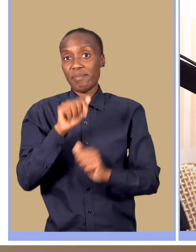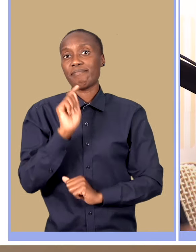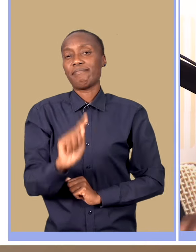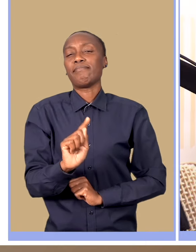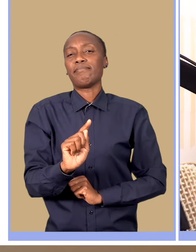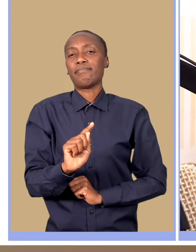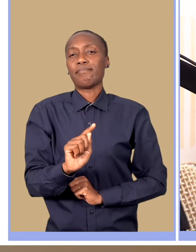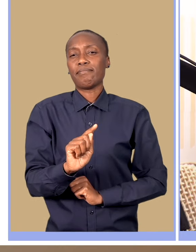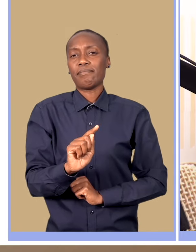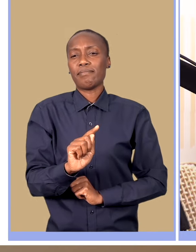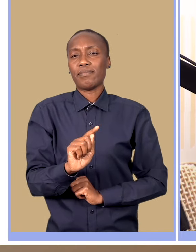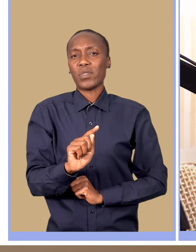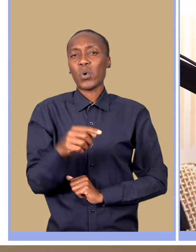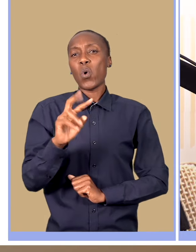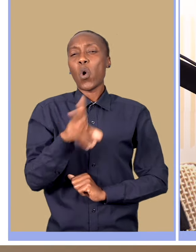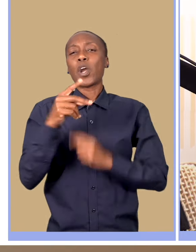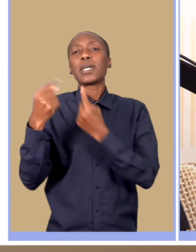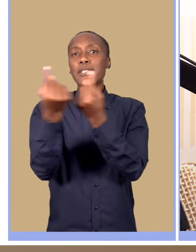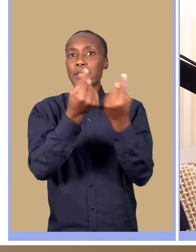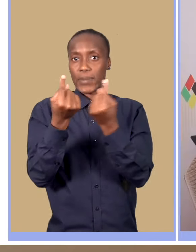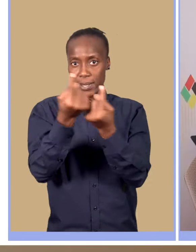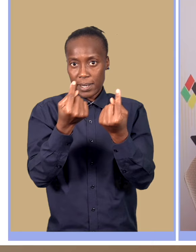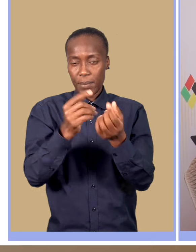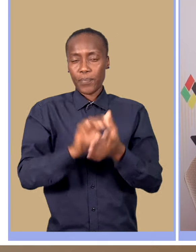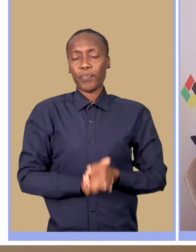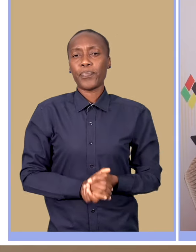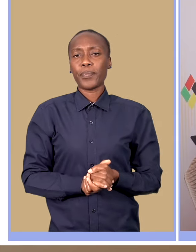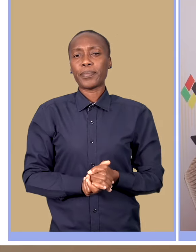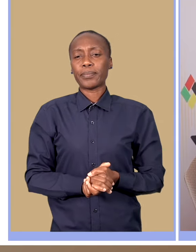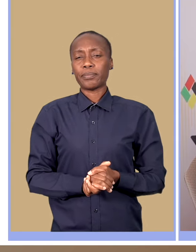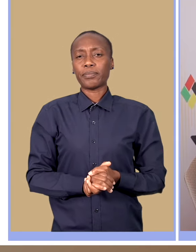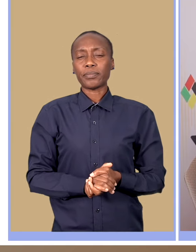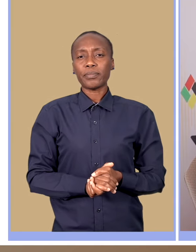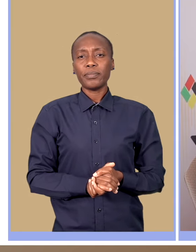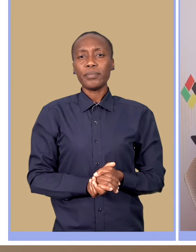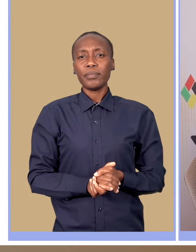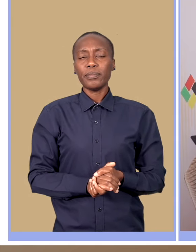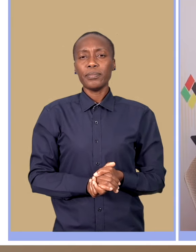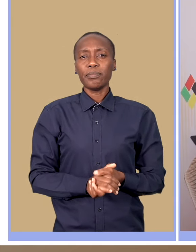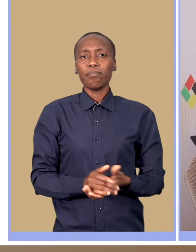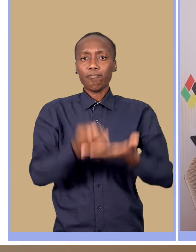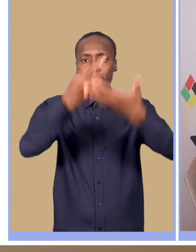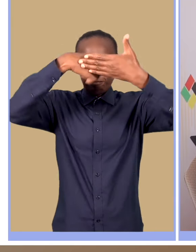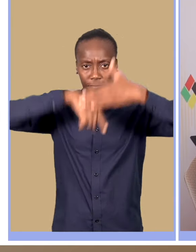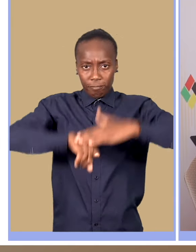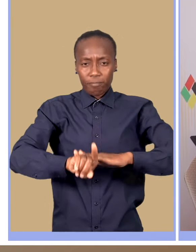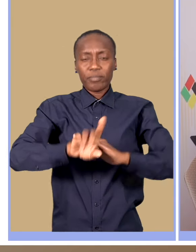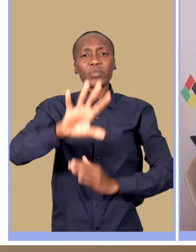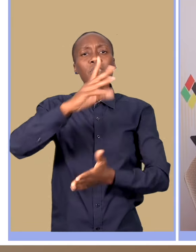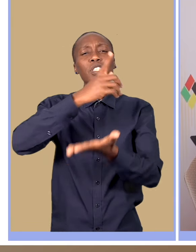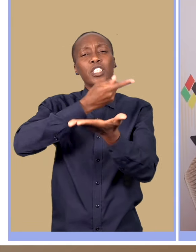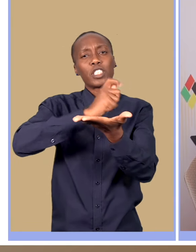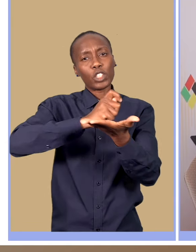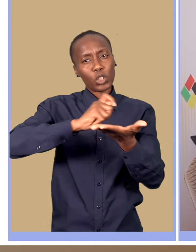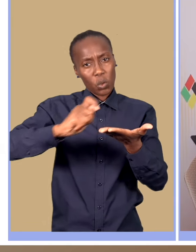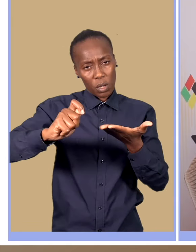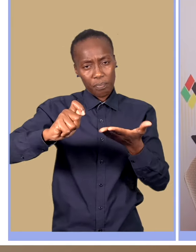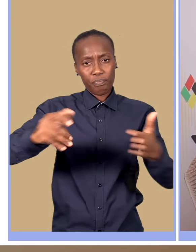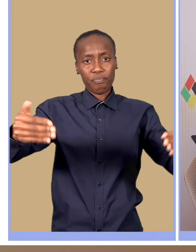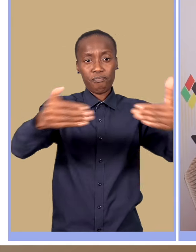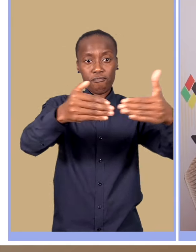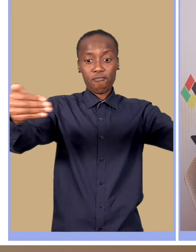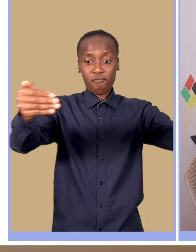de eficiência. O que é? Nós chegamos numa das escolas e tinha um conjunto de pessoas